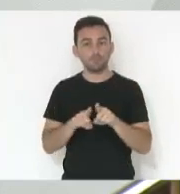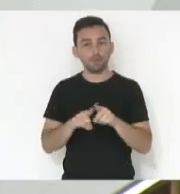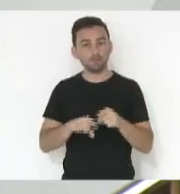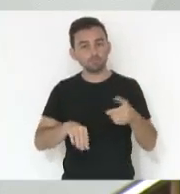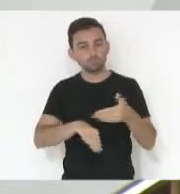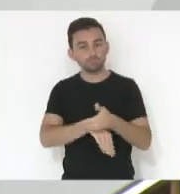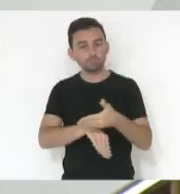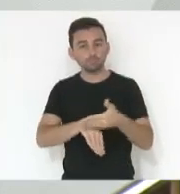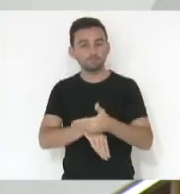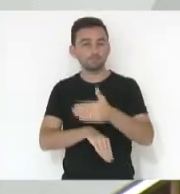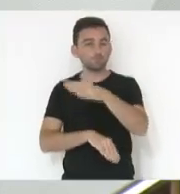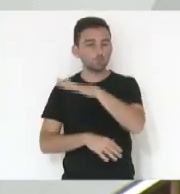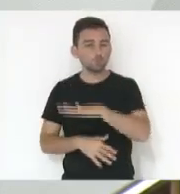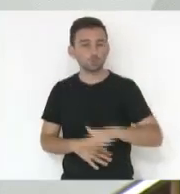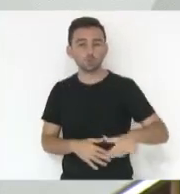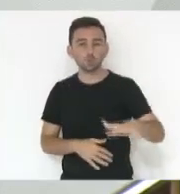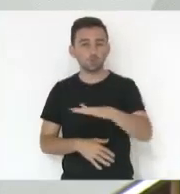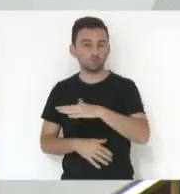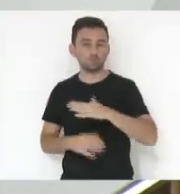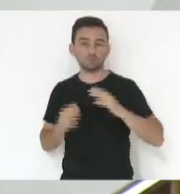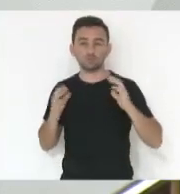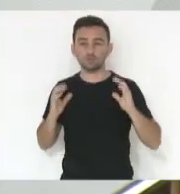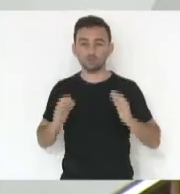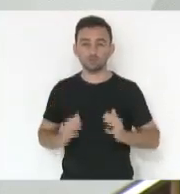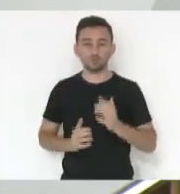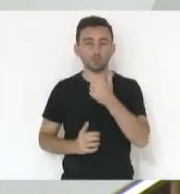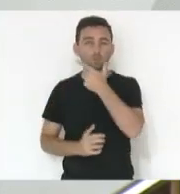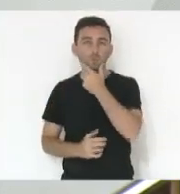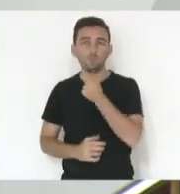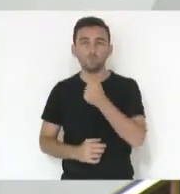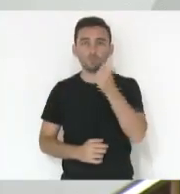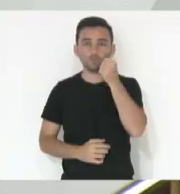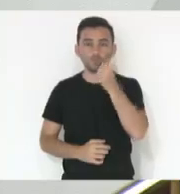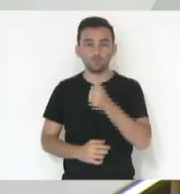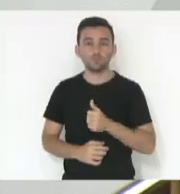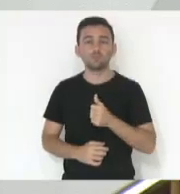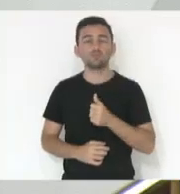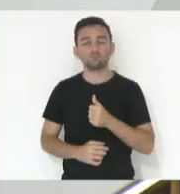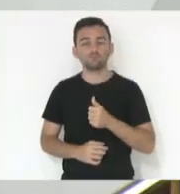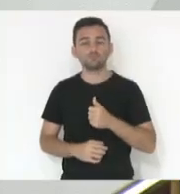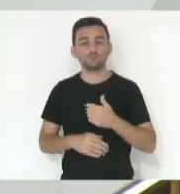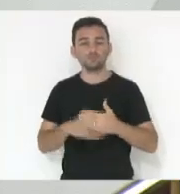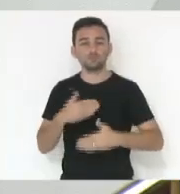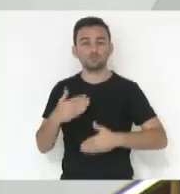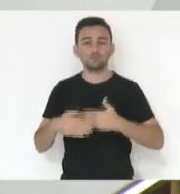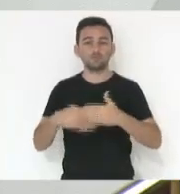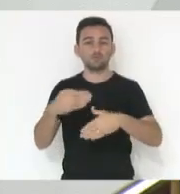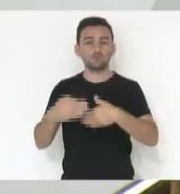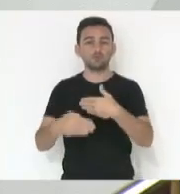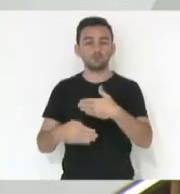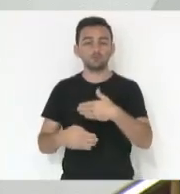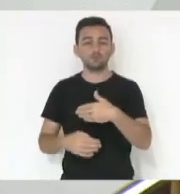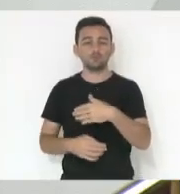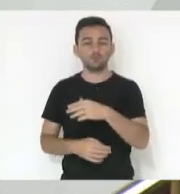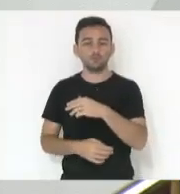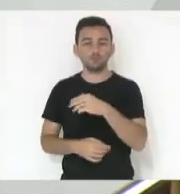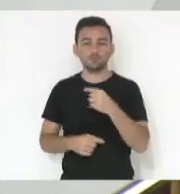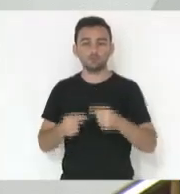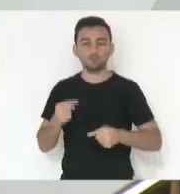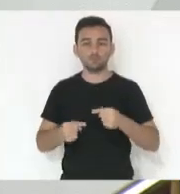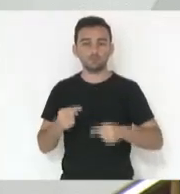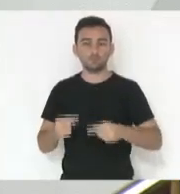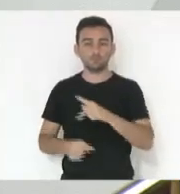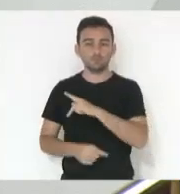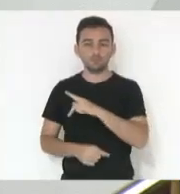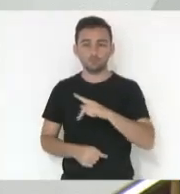participação de todos os cidadãos e cidadãs na construção de políticas públicas no